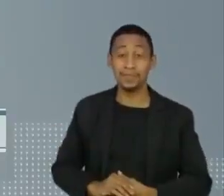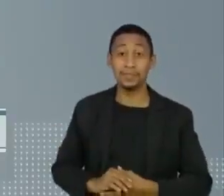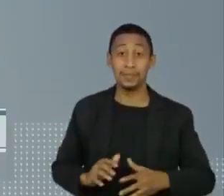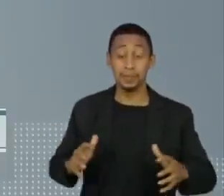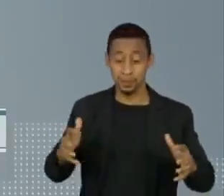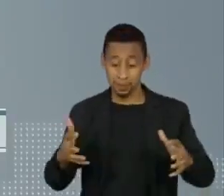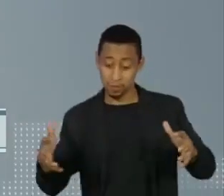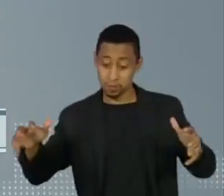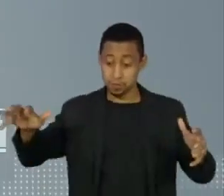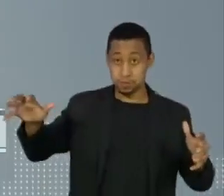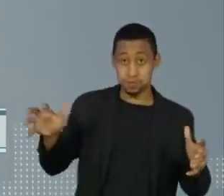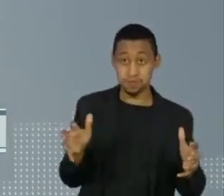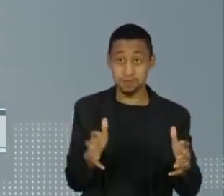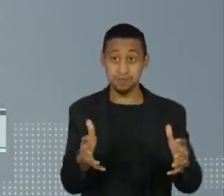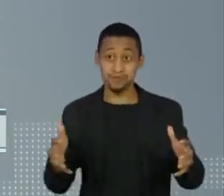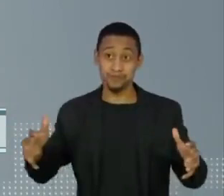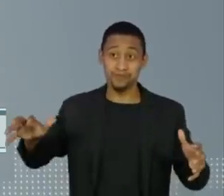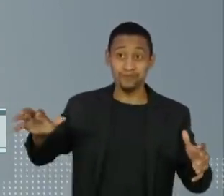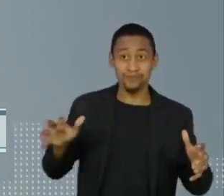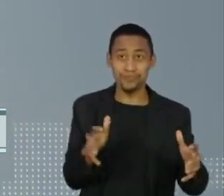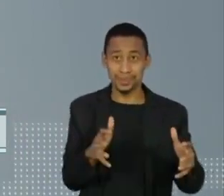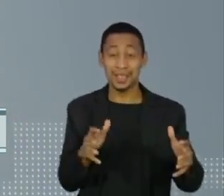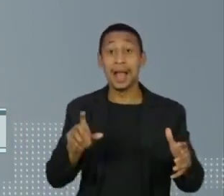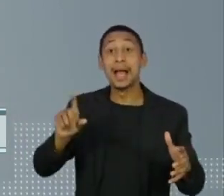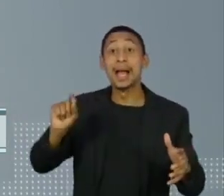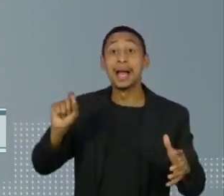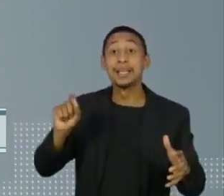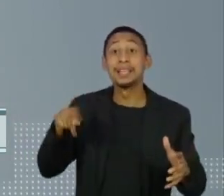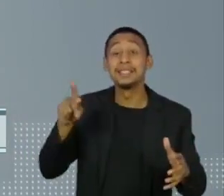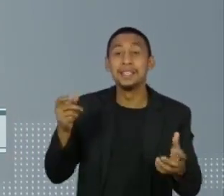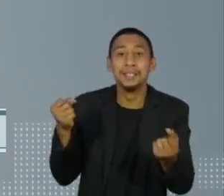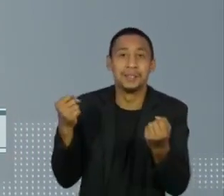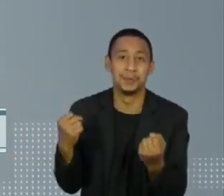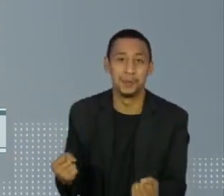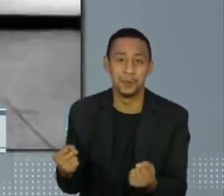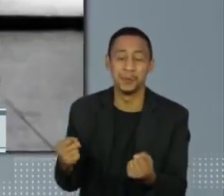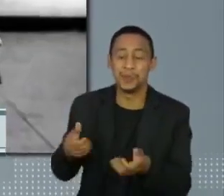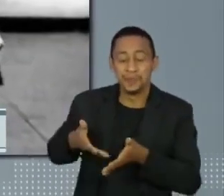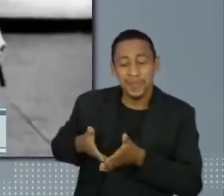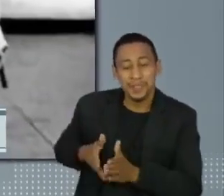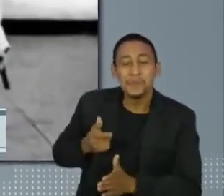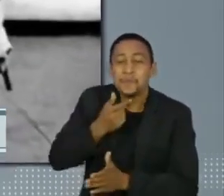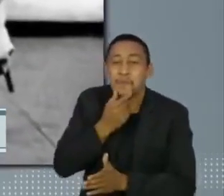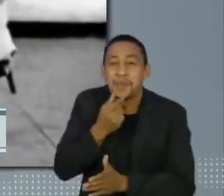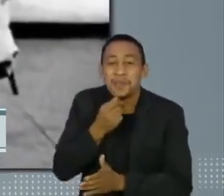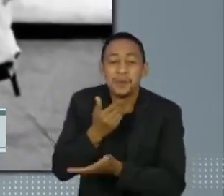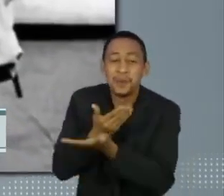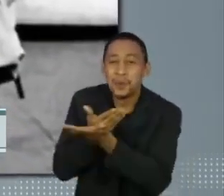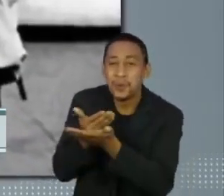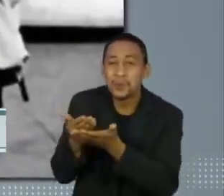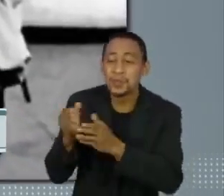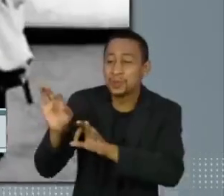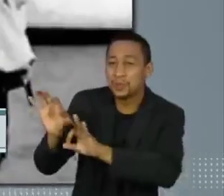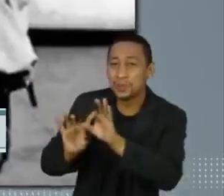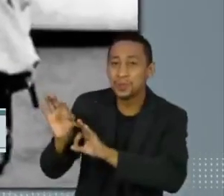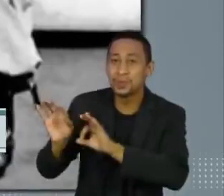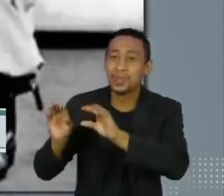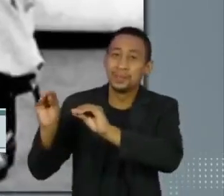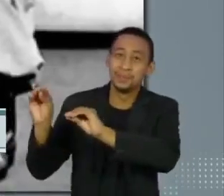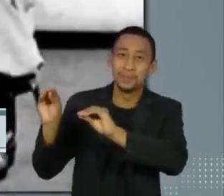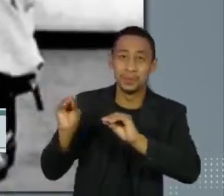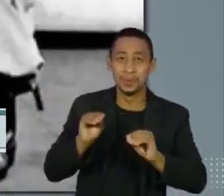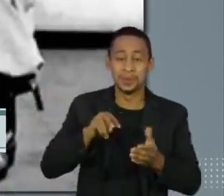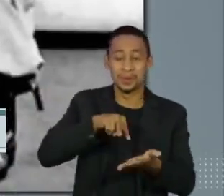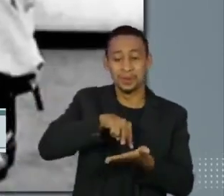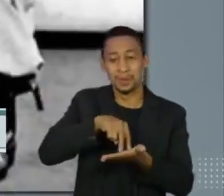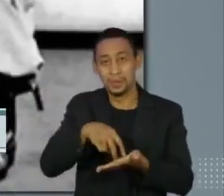Instrumento de cerca de 10 quilos chegou às mãos do argentino quando era menino. Imigrante, pobre, manco de uma perna, em meio às dificuldades do